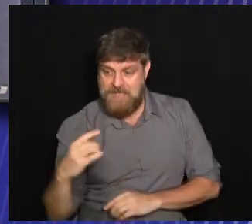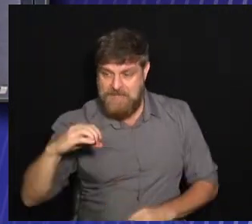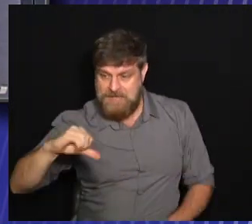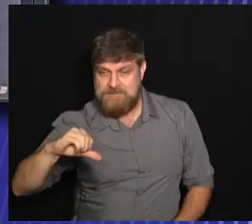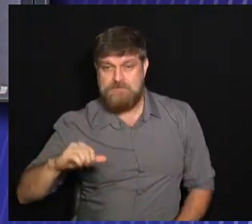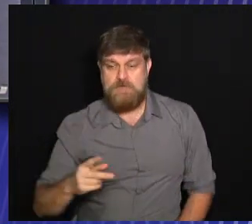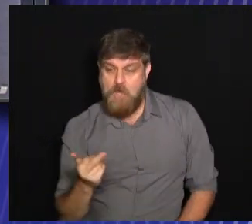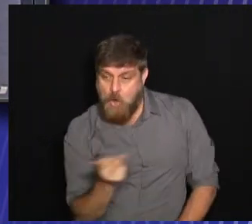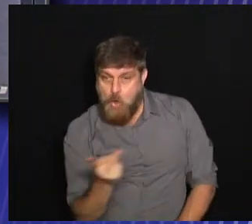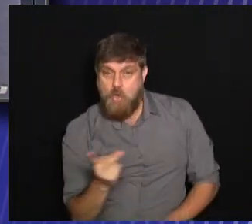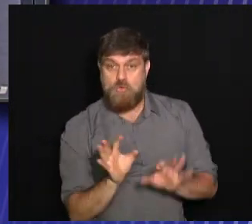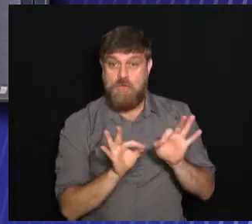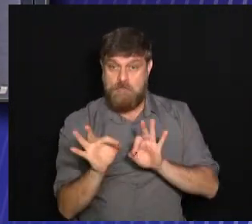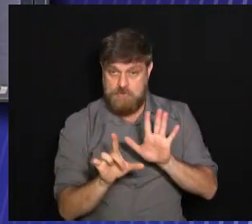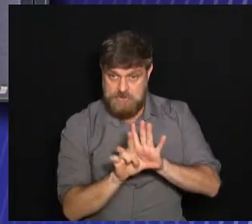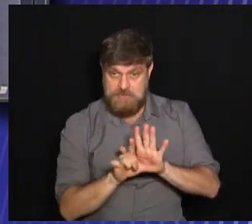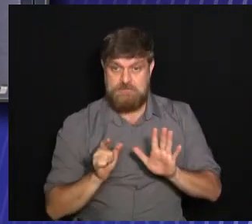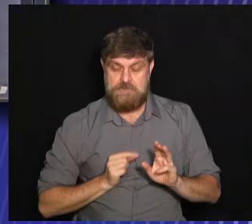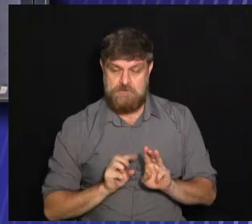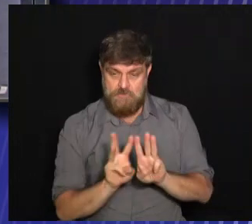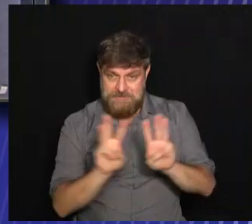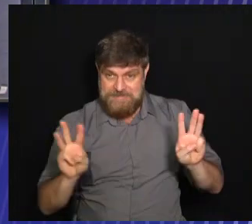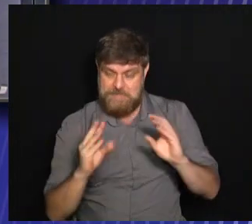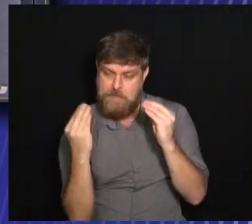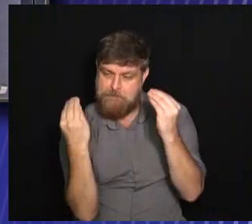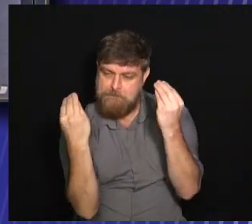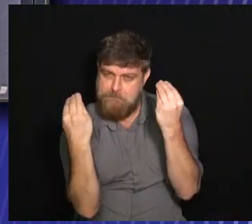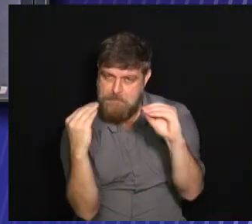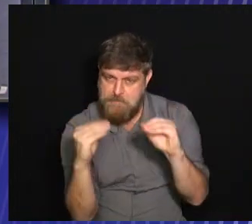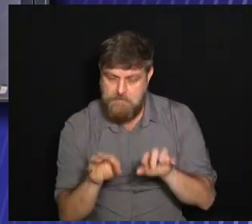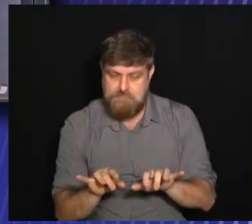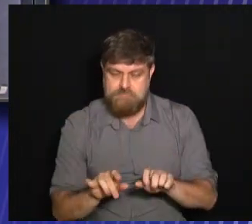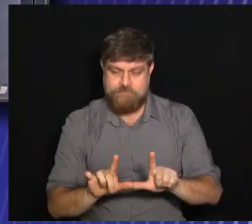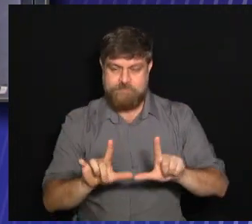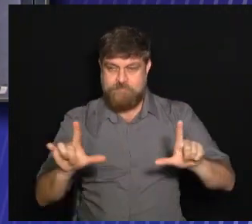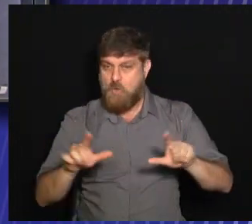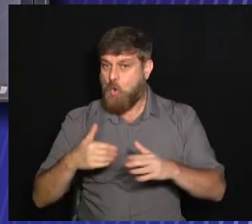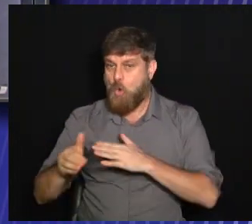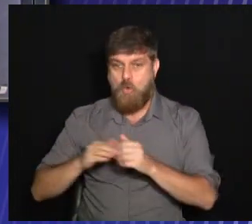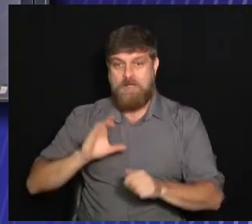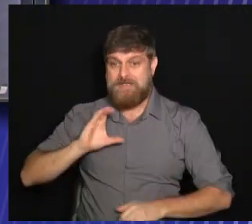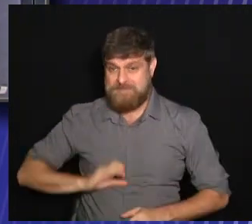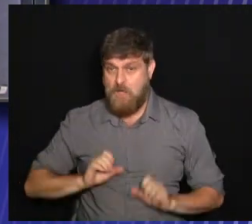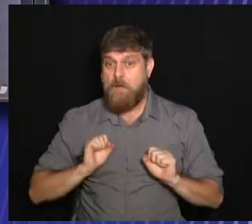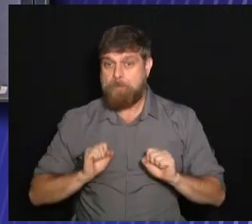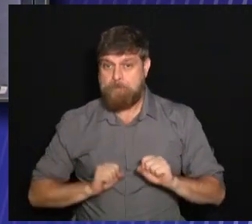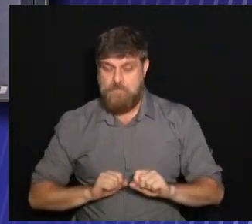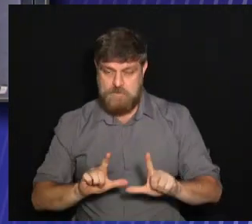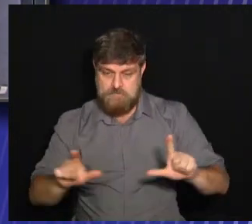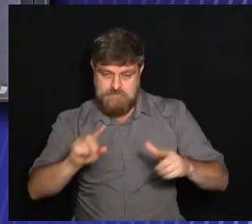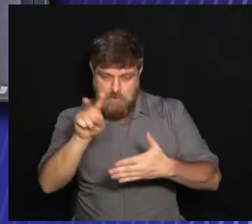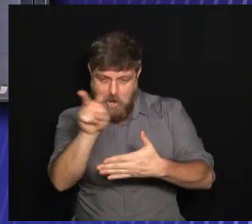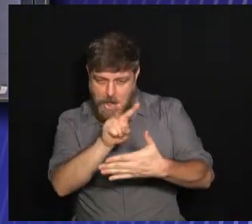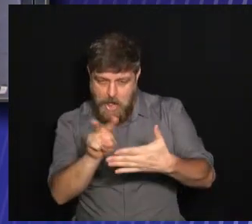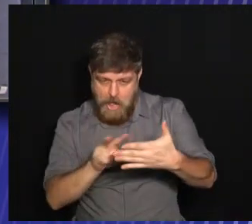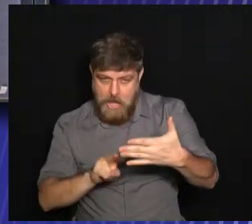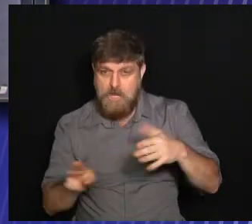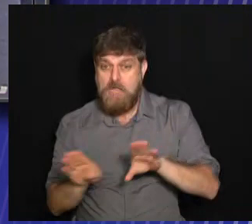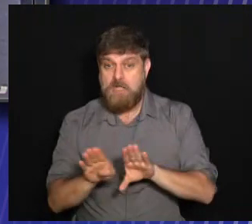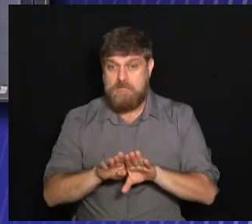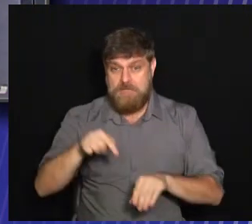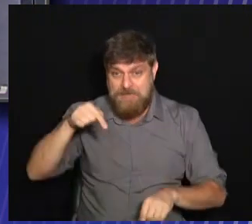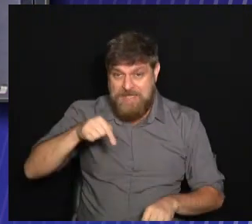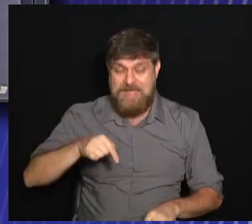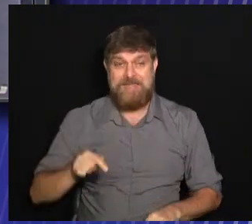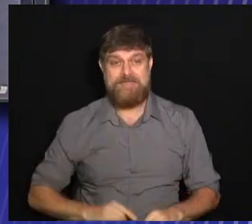66/2019. Esses projetos estão disponíveis no site da Câmara e qualquer cidadão tem acesso para ler, e pode acompanhar também